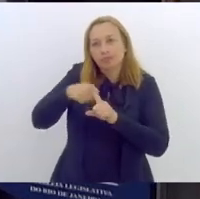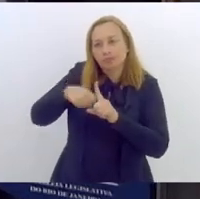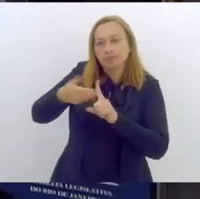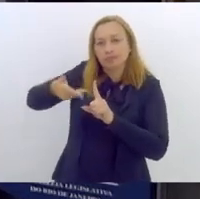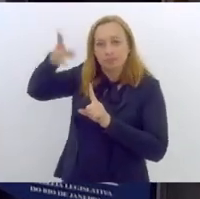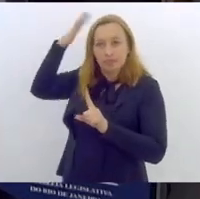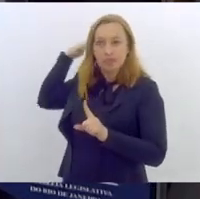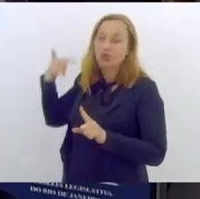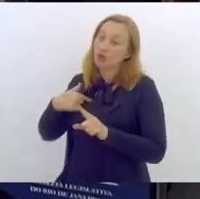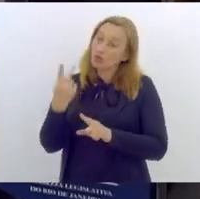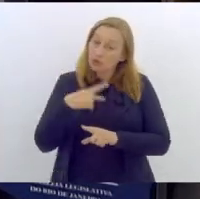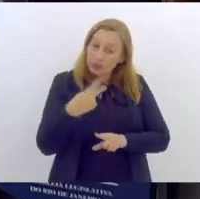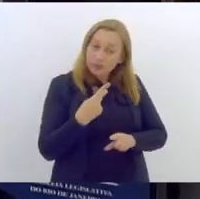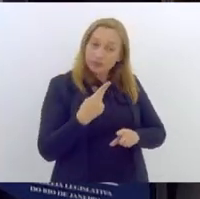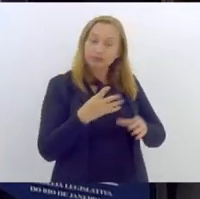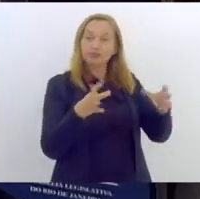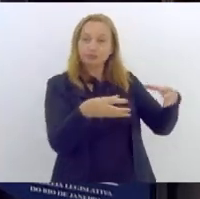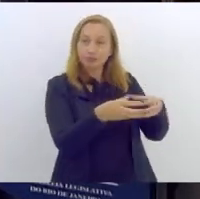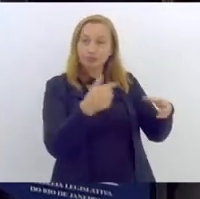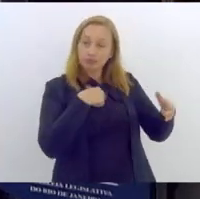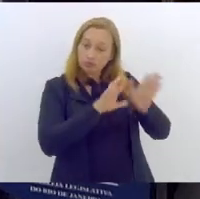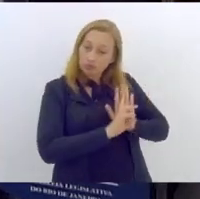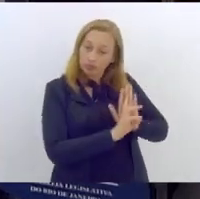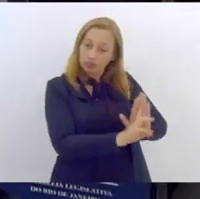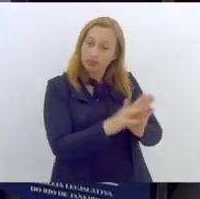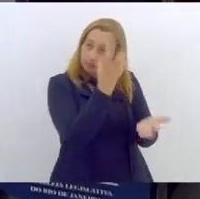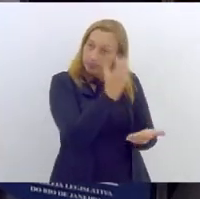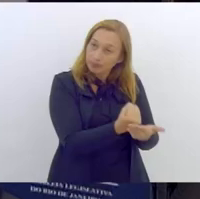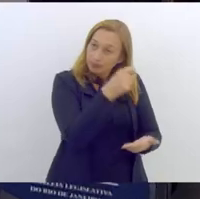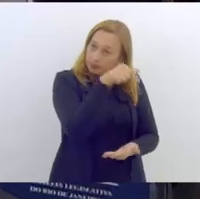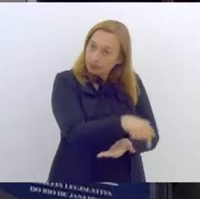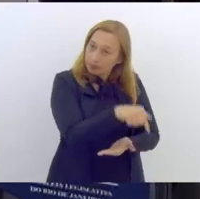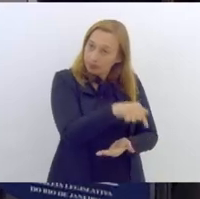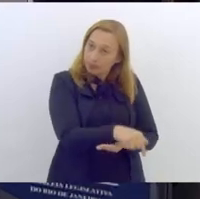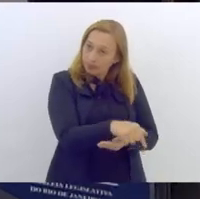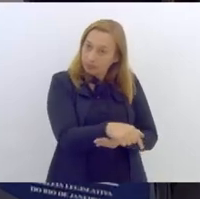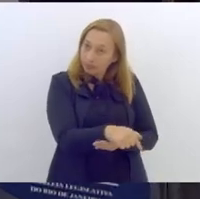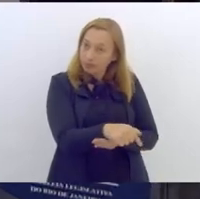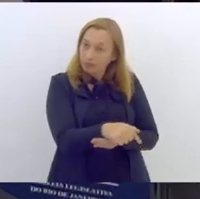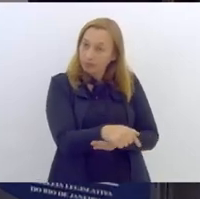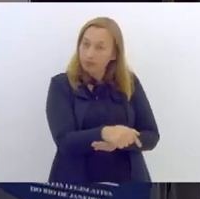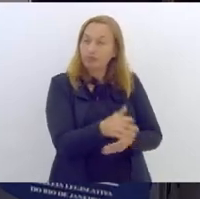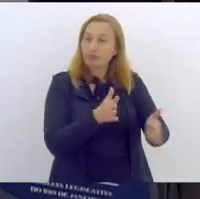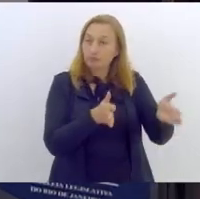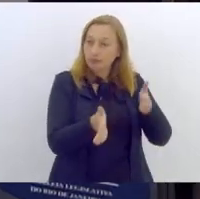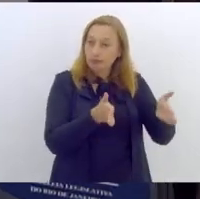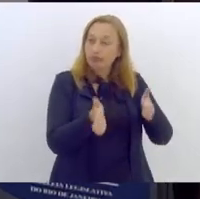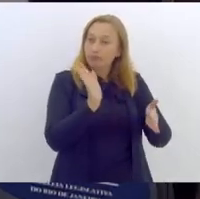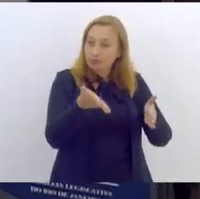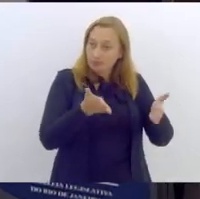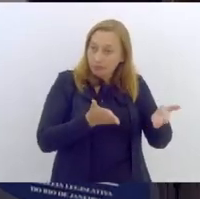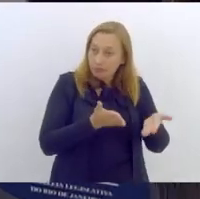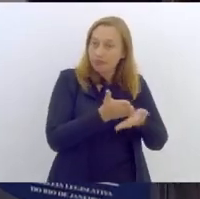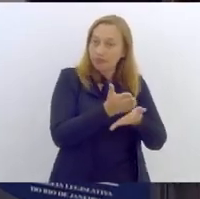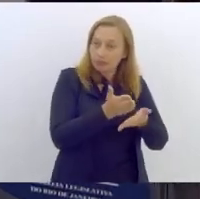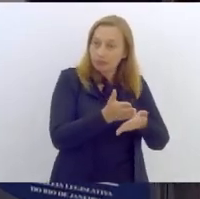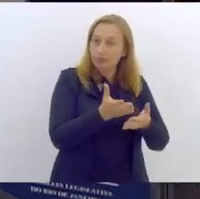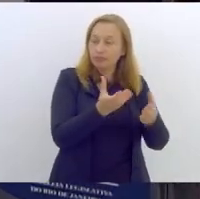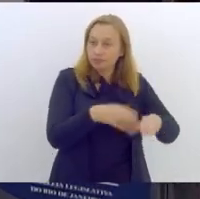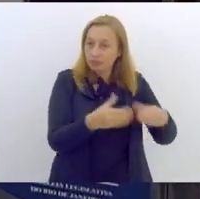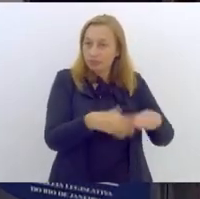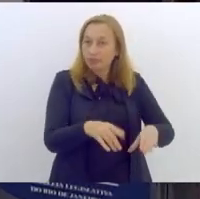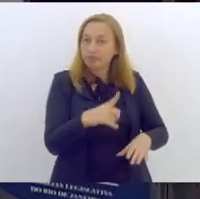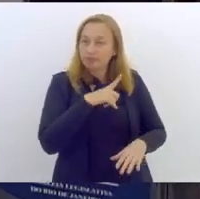eu falei para o pessoal do grupo que eu represento deixar registrado aqui eu representos candidatos que já passaram pelas etapas do concurso né Nós temos